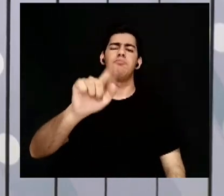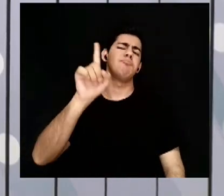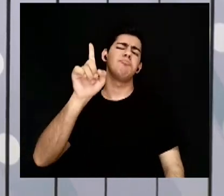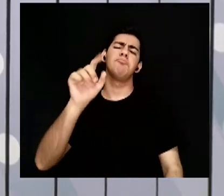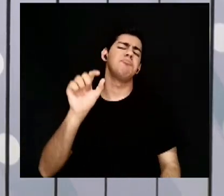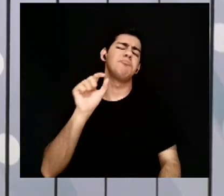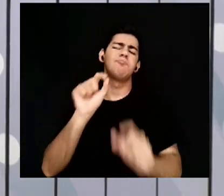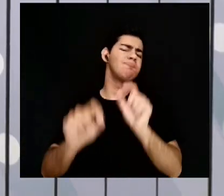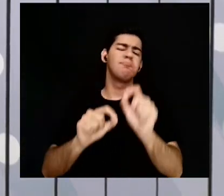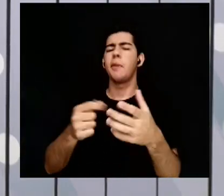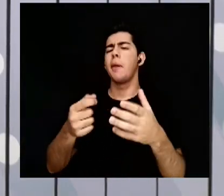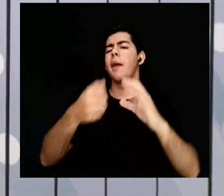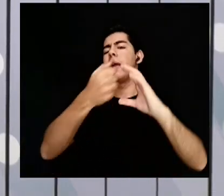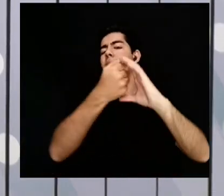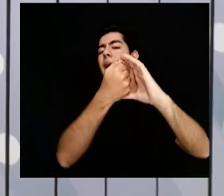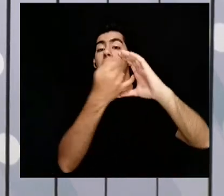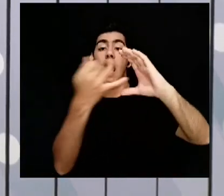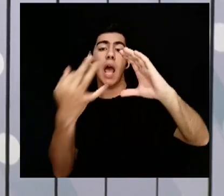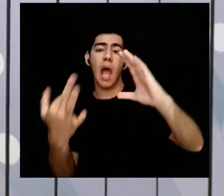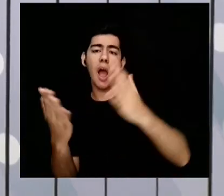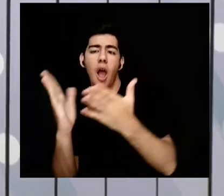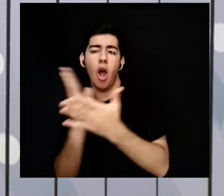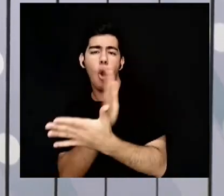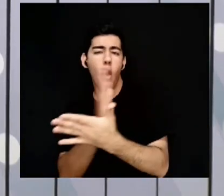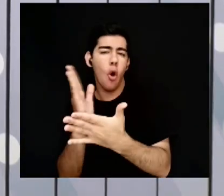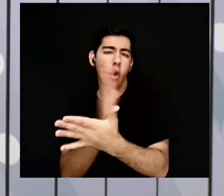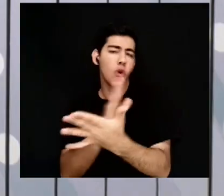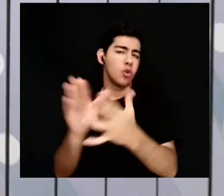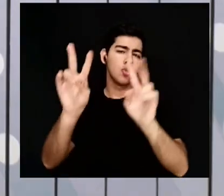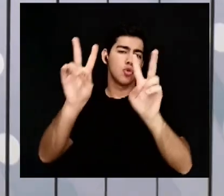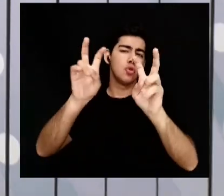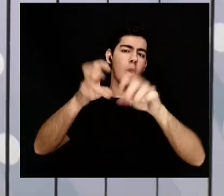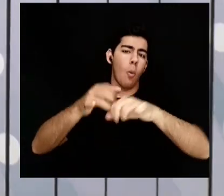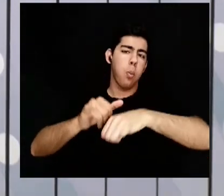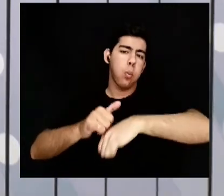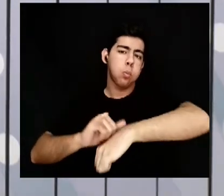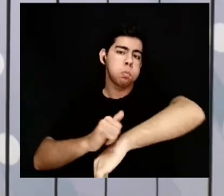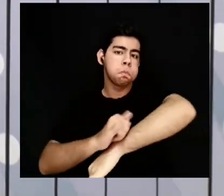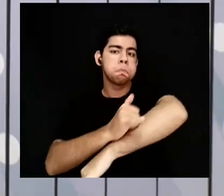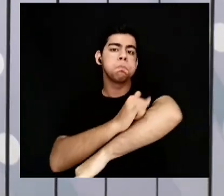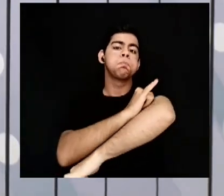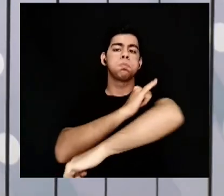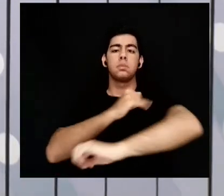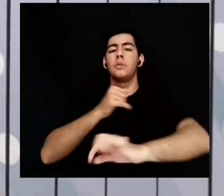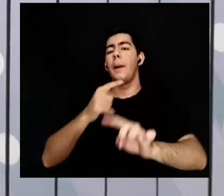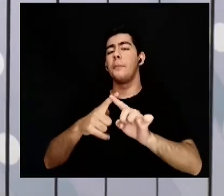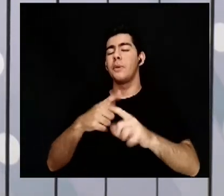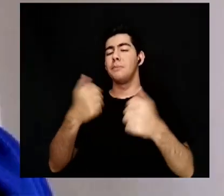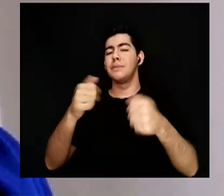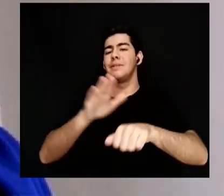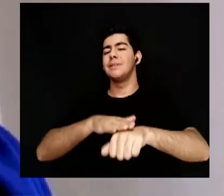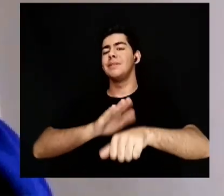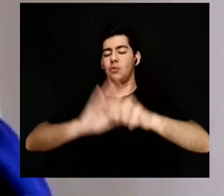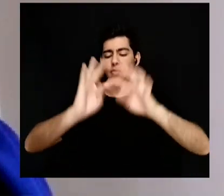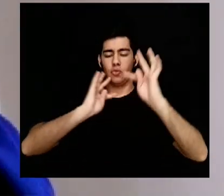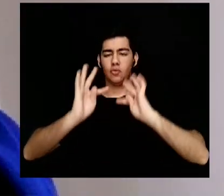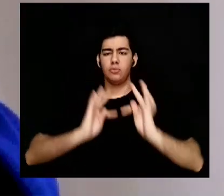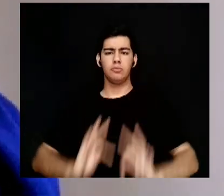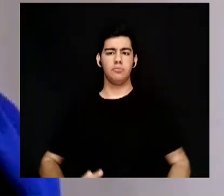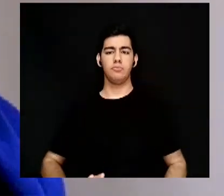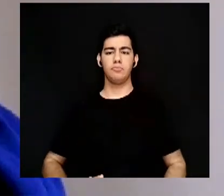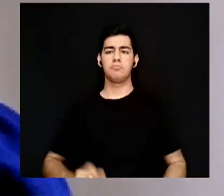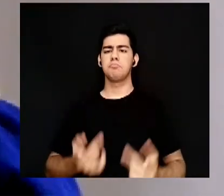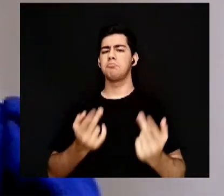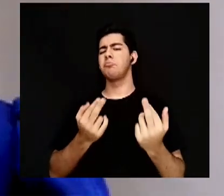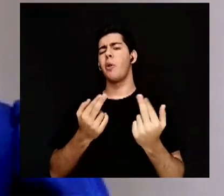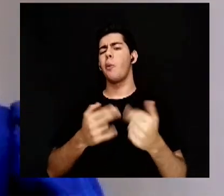obesidade e por que ela deve ser tratada como uma doença? O que